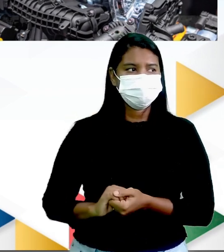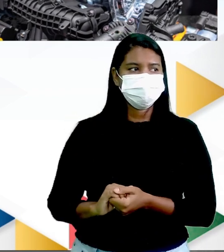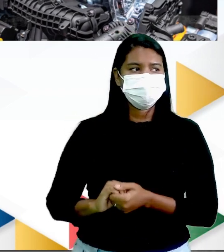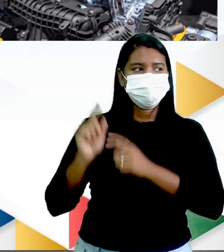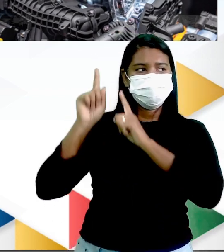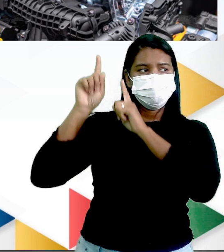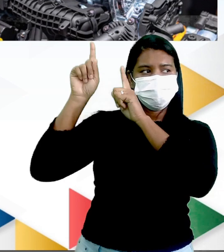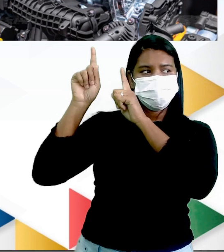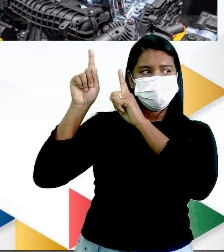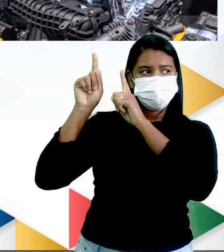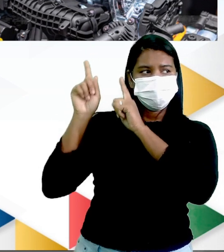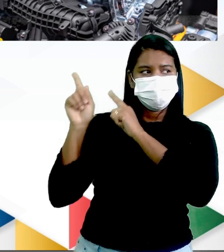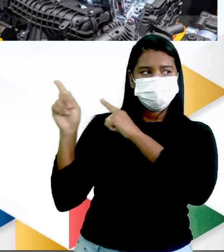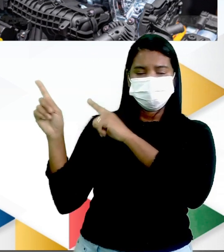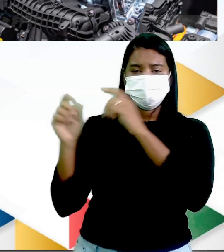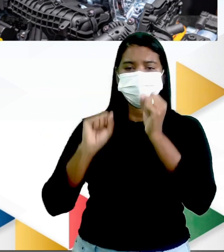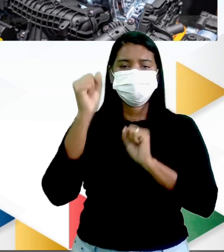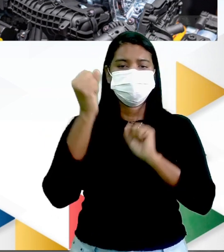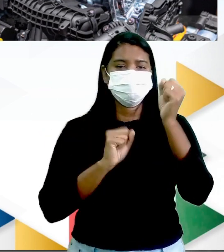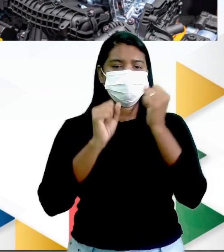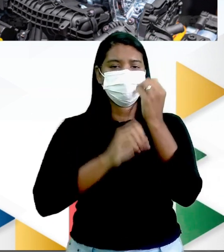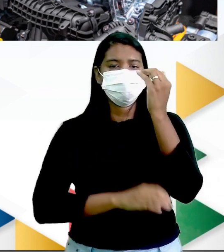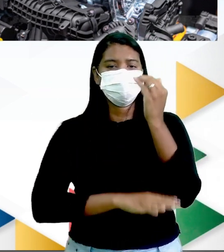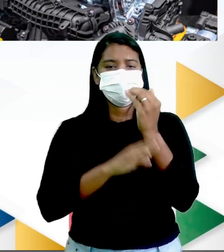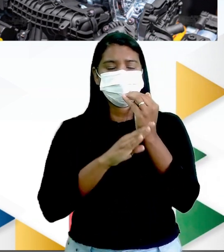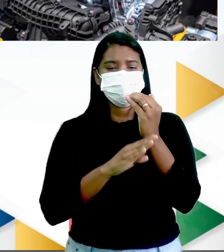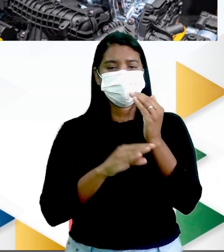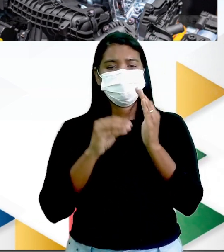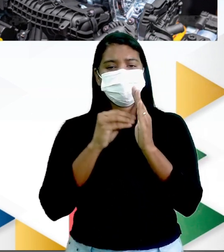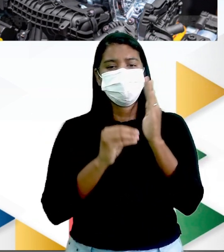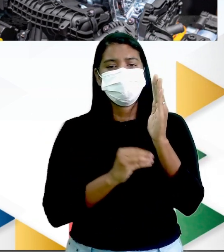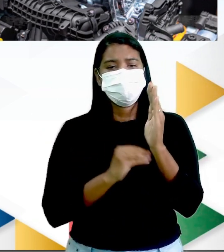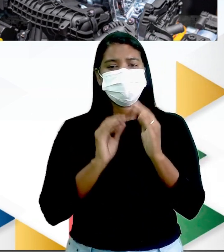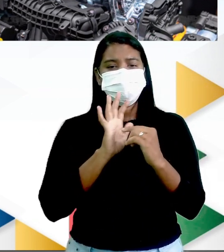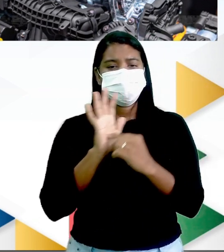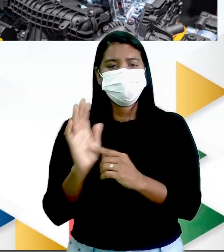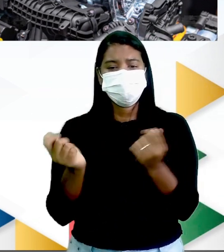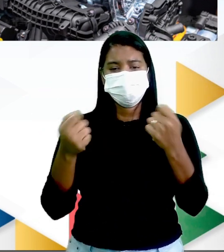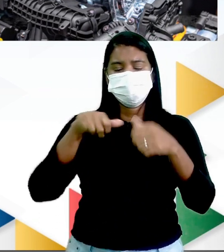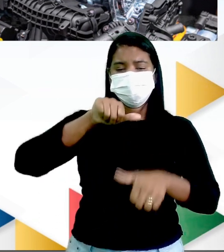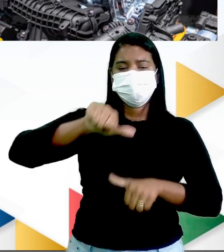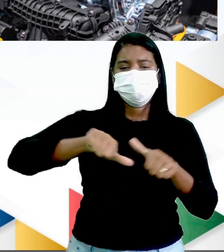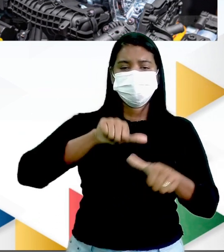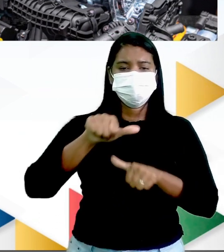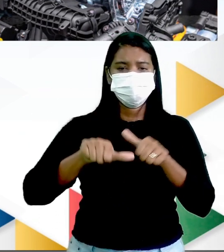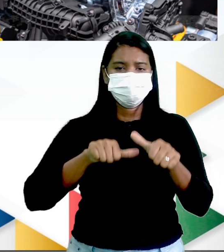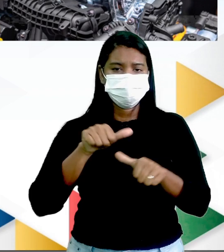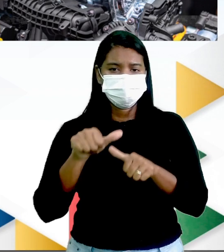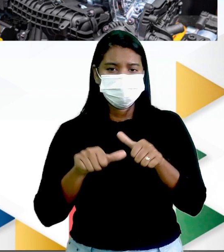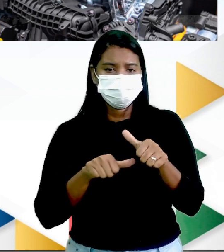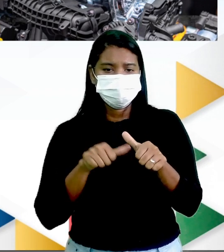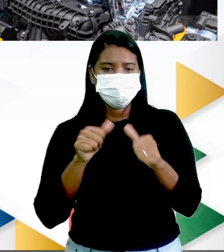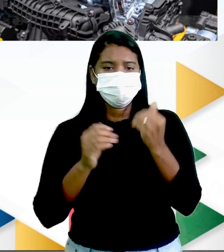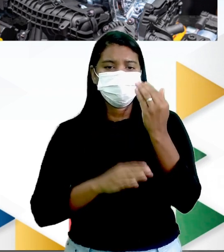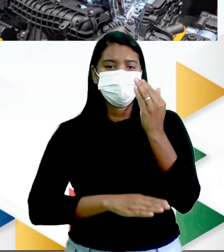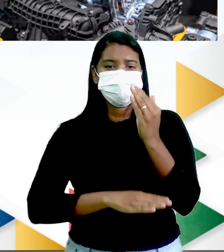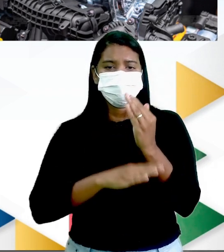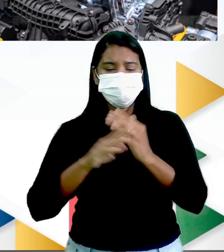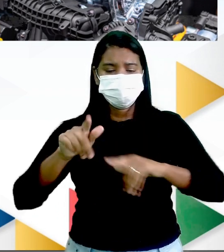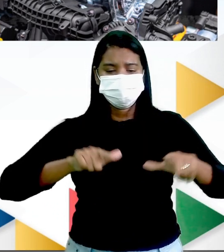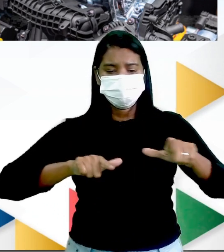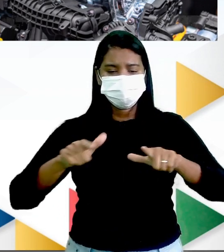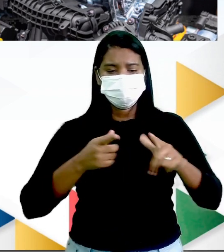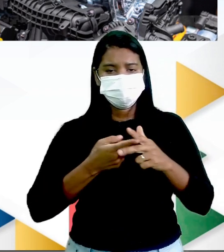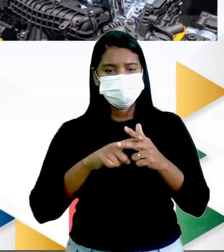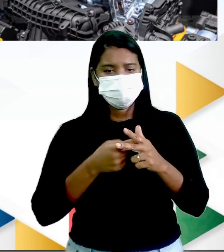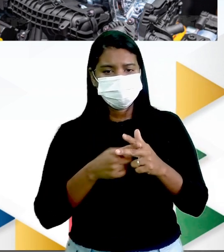coisa, nas máquinas térmicas, são dispositivos, por exemplo, capazes de transformar a energia térmica em trabalho